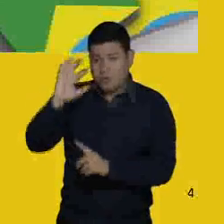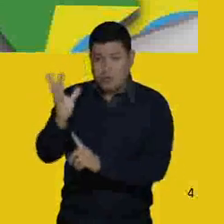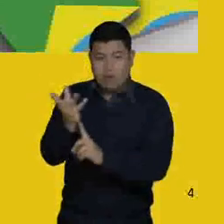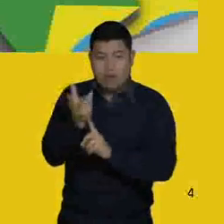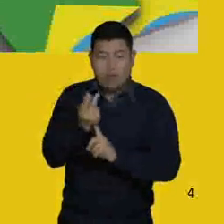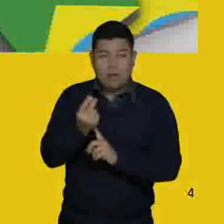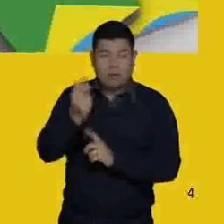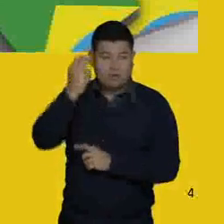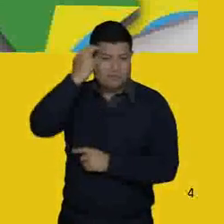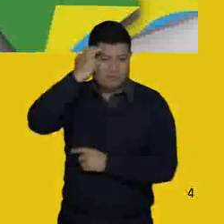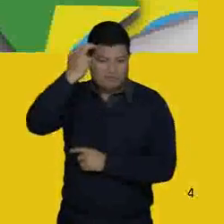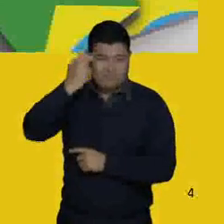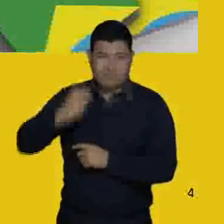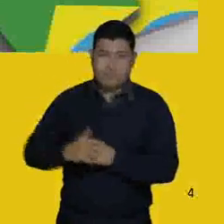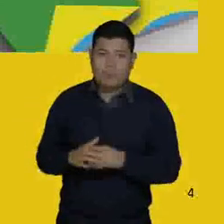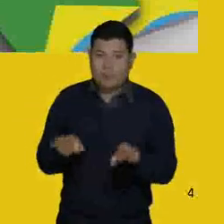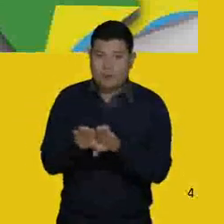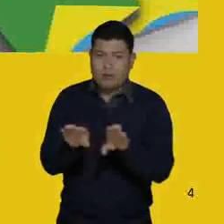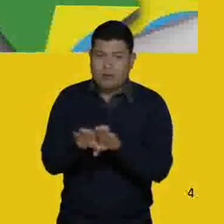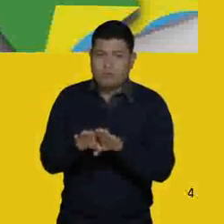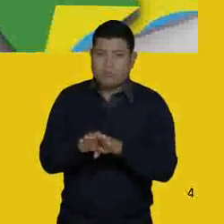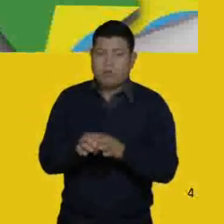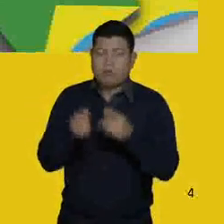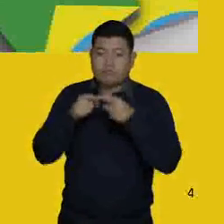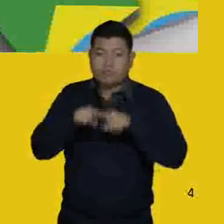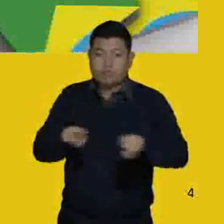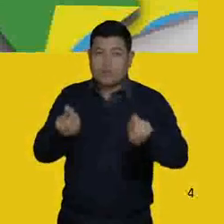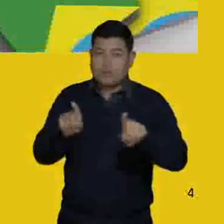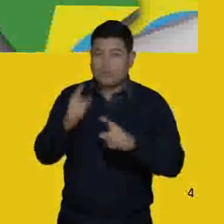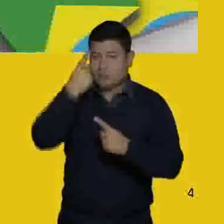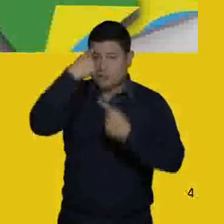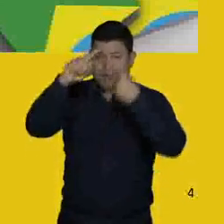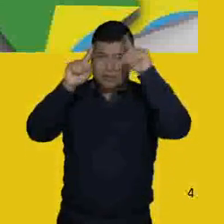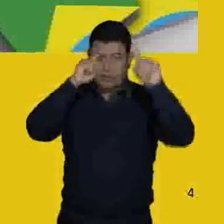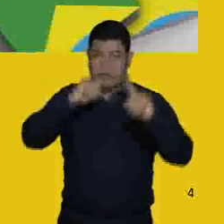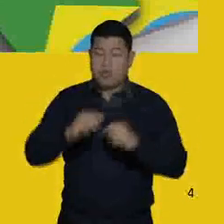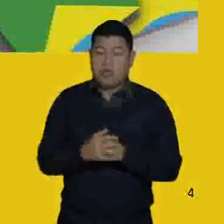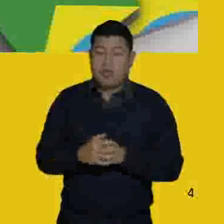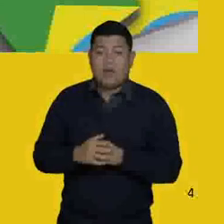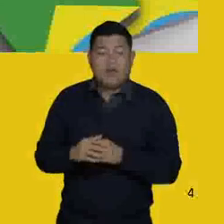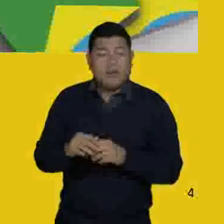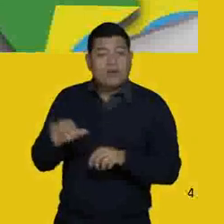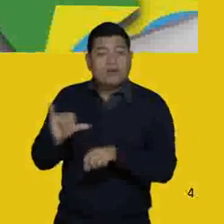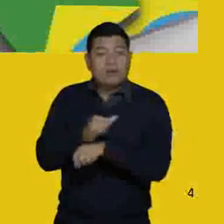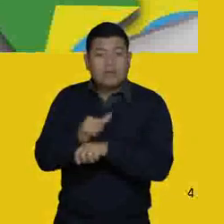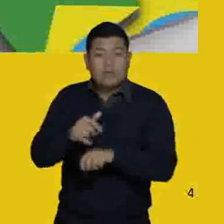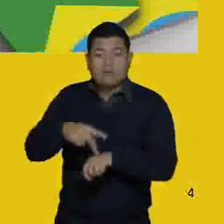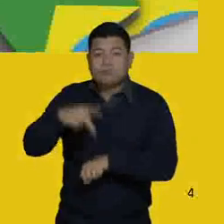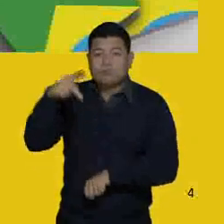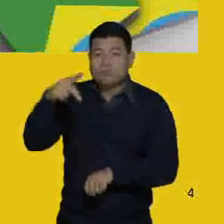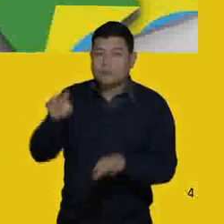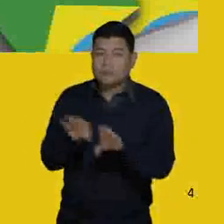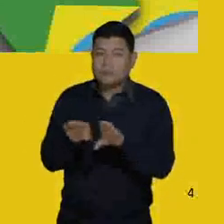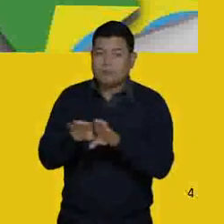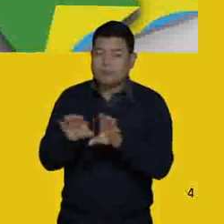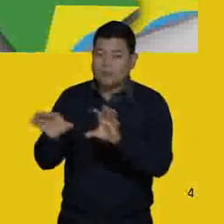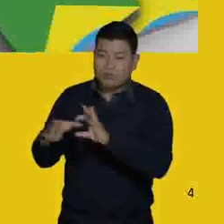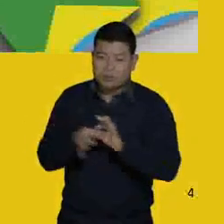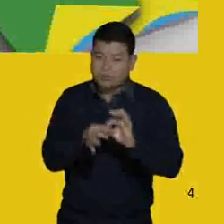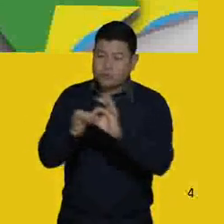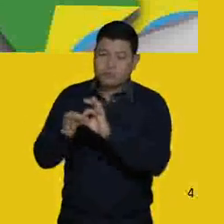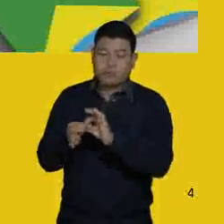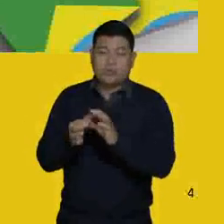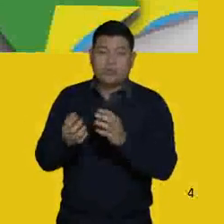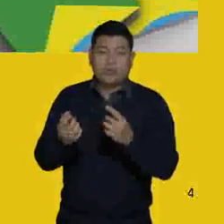Saber pluralismo de ideias e de concepções pedagógicas e coexistência de instituições públicas e